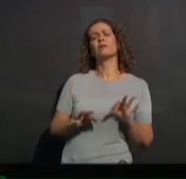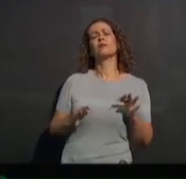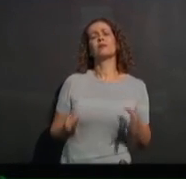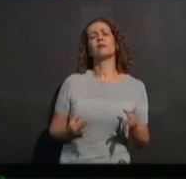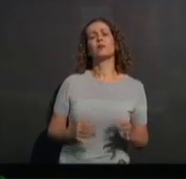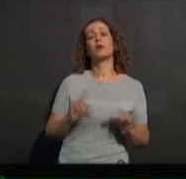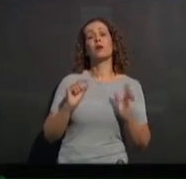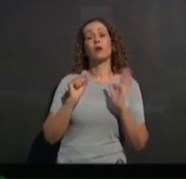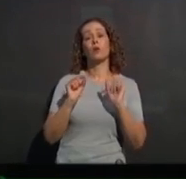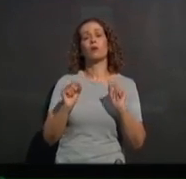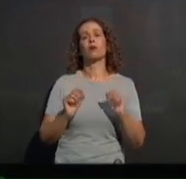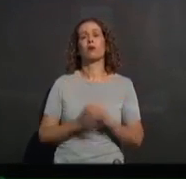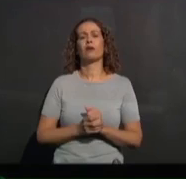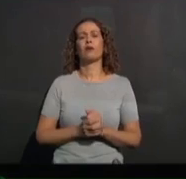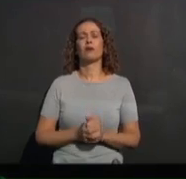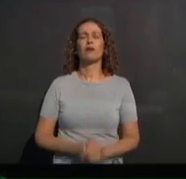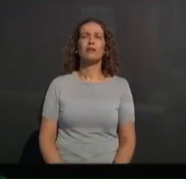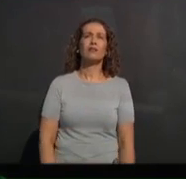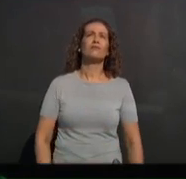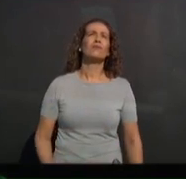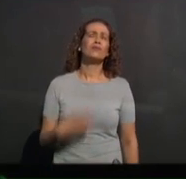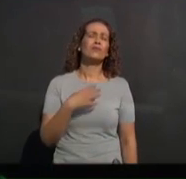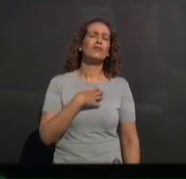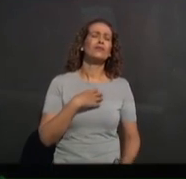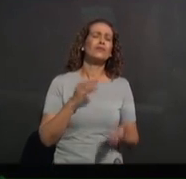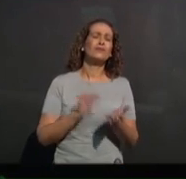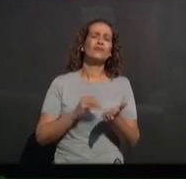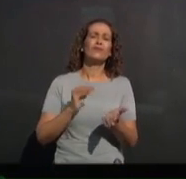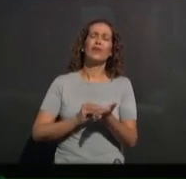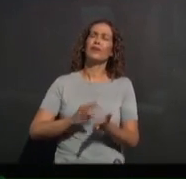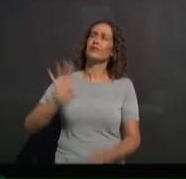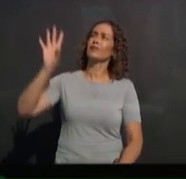dele todo dia. Como é que você sente falta dele? Quando você lê sua Bíblia e ora.